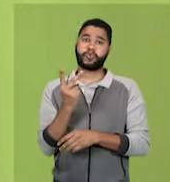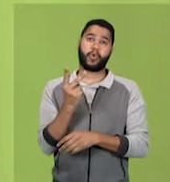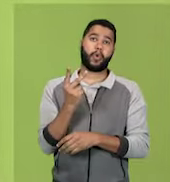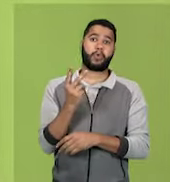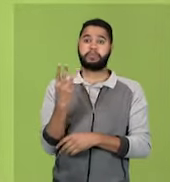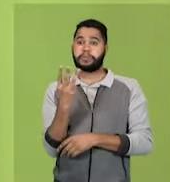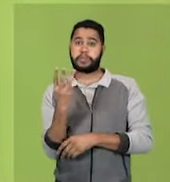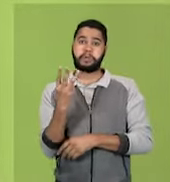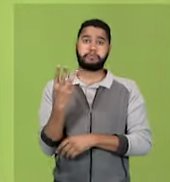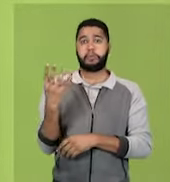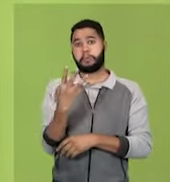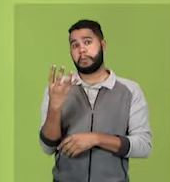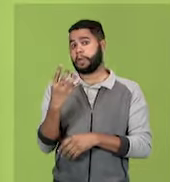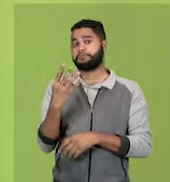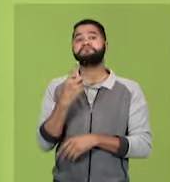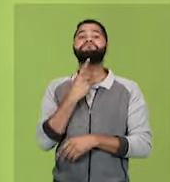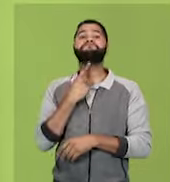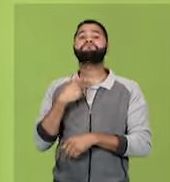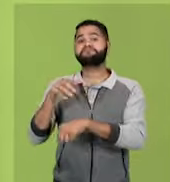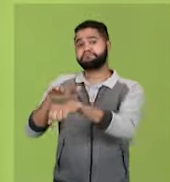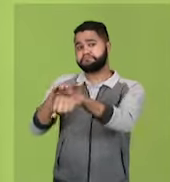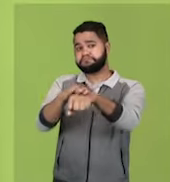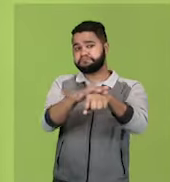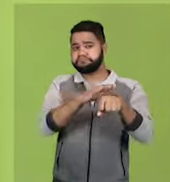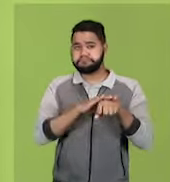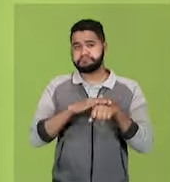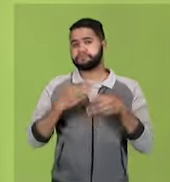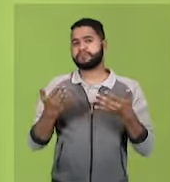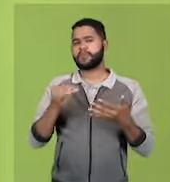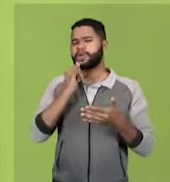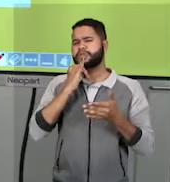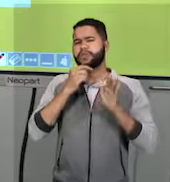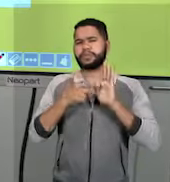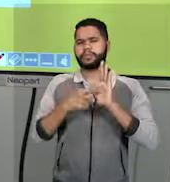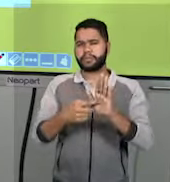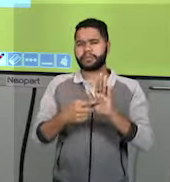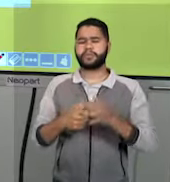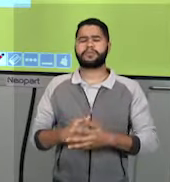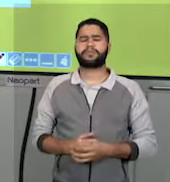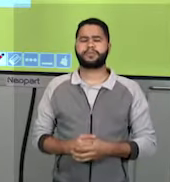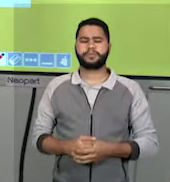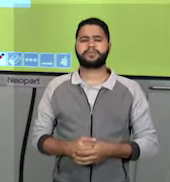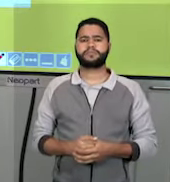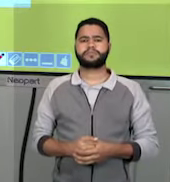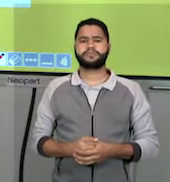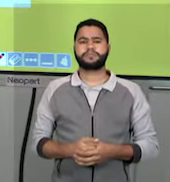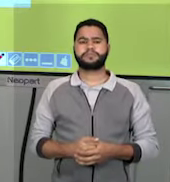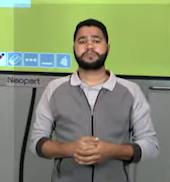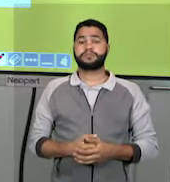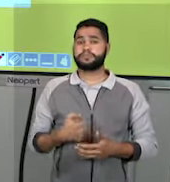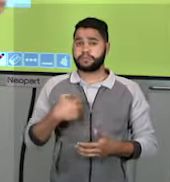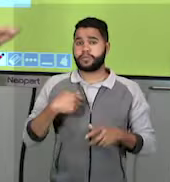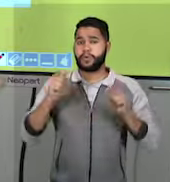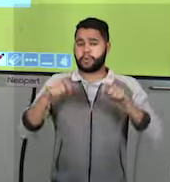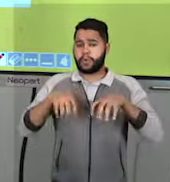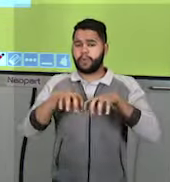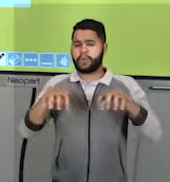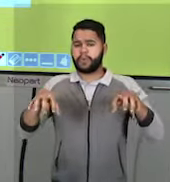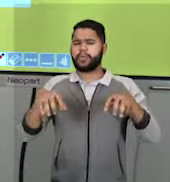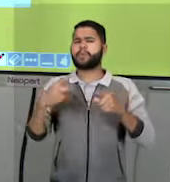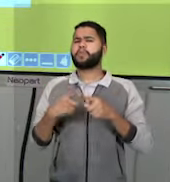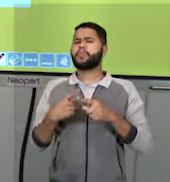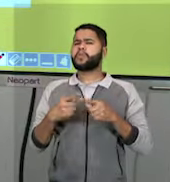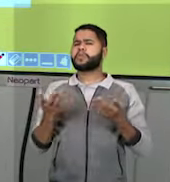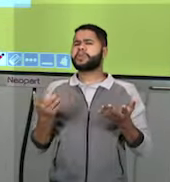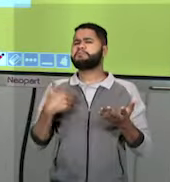assim, da forma que você desejar. Então, aqui é só um exemplo, né? Nós estamos fazendo com 2. Eu posso separar, mas por que eu vou fazer